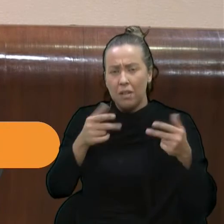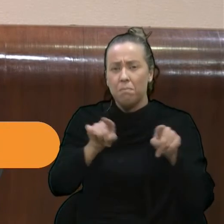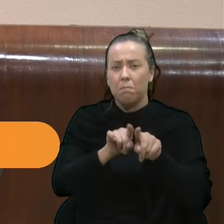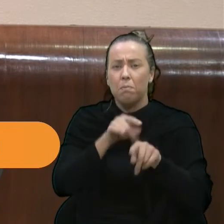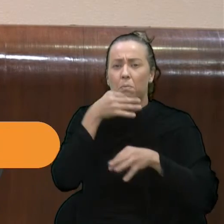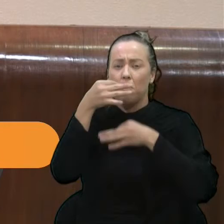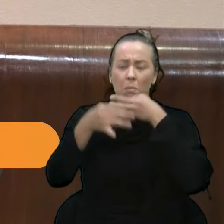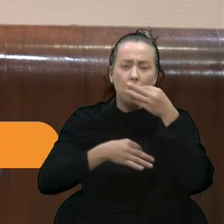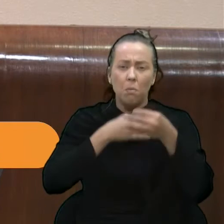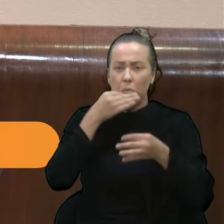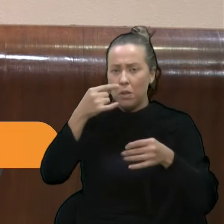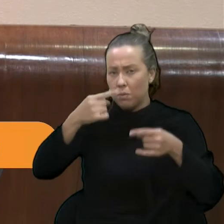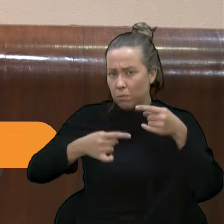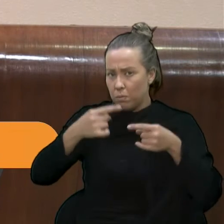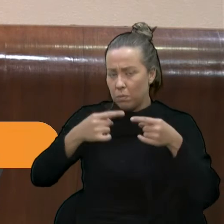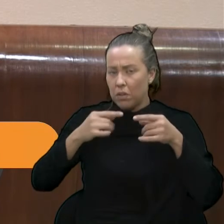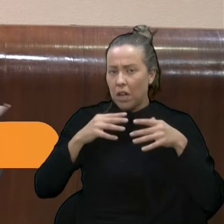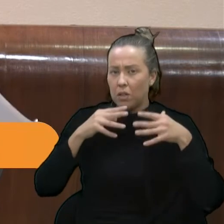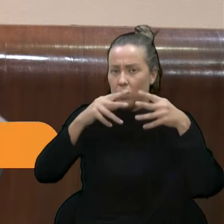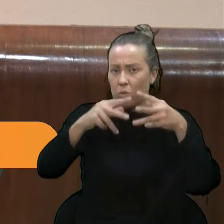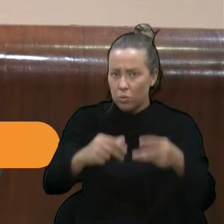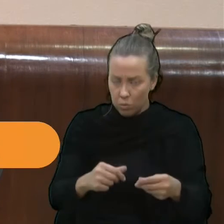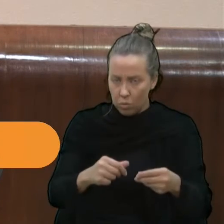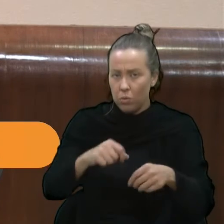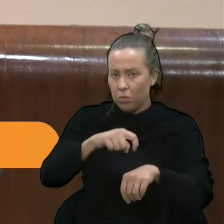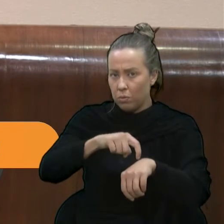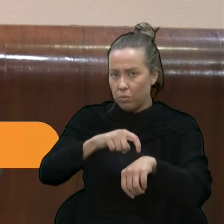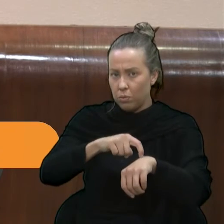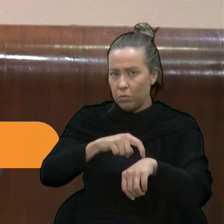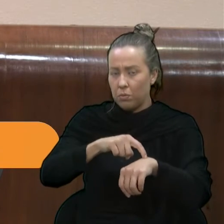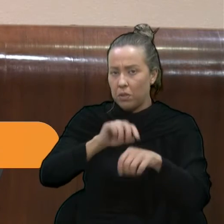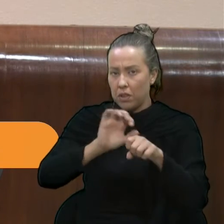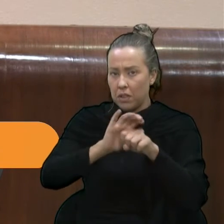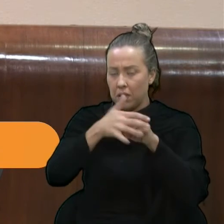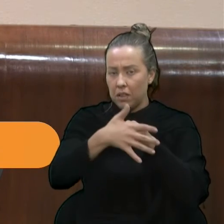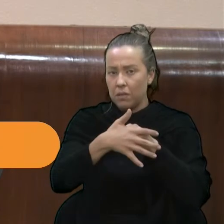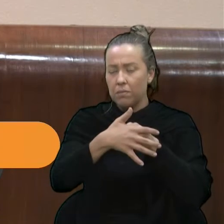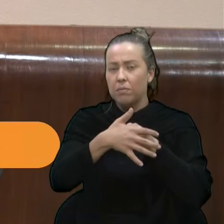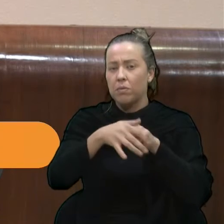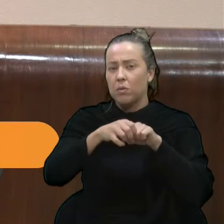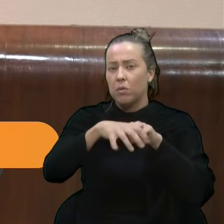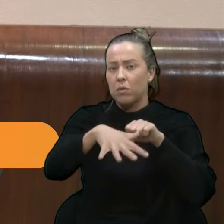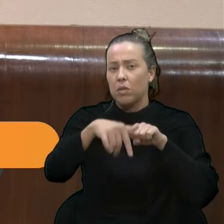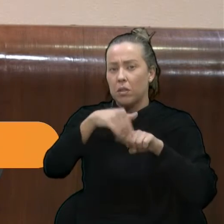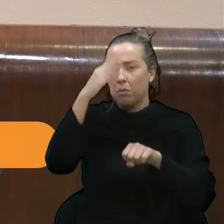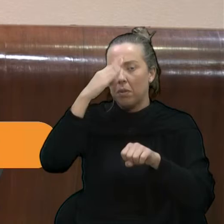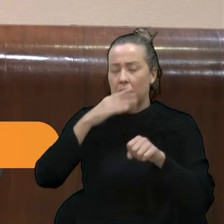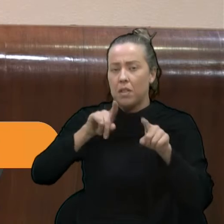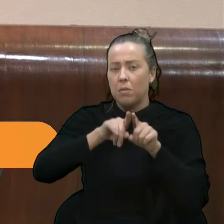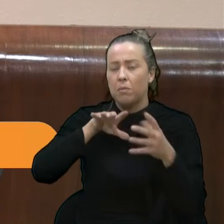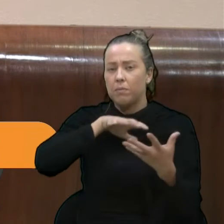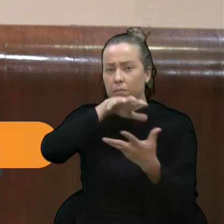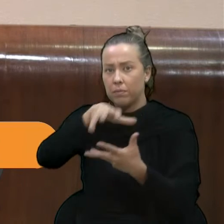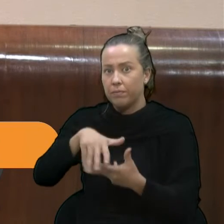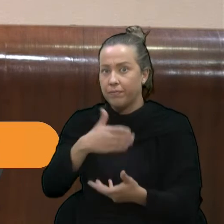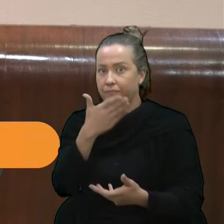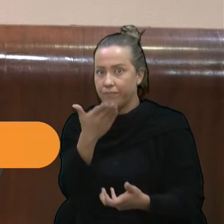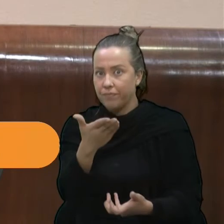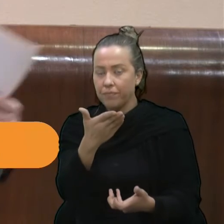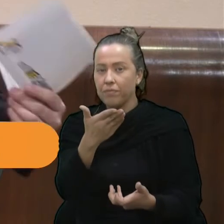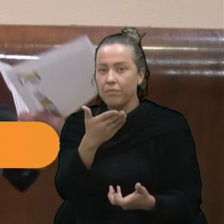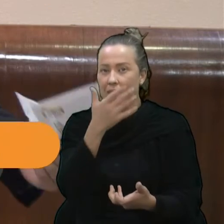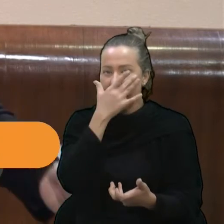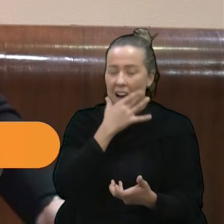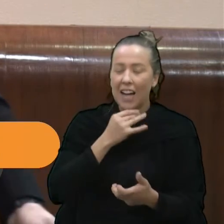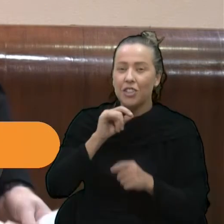são trazidas em meio a esse momento de pandemia aqui no Brasil e no mundo. Mas você